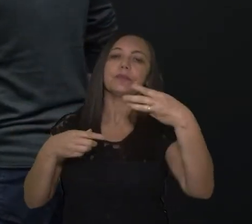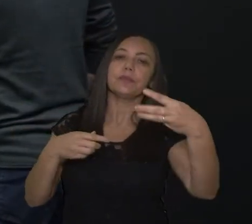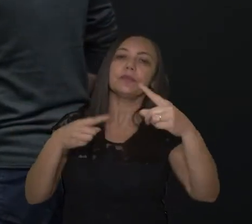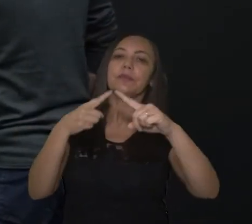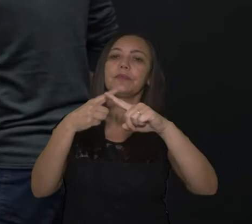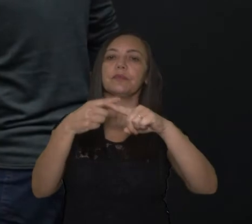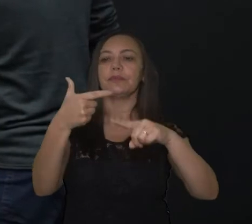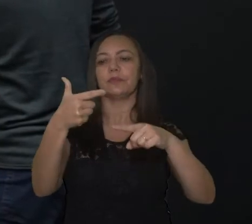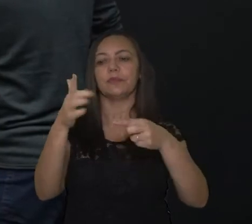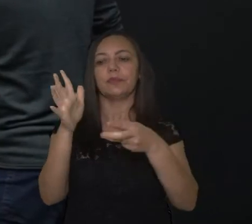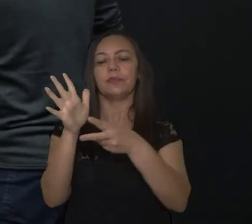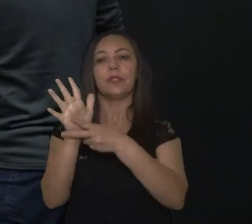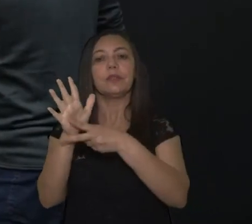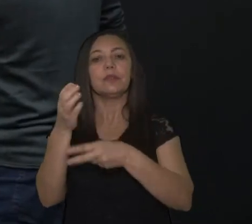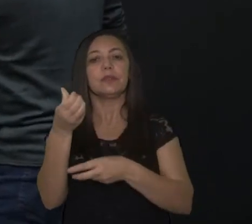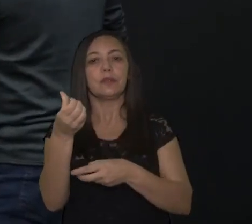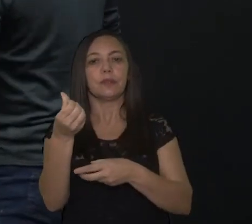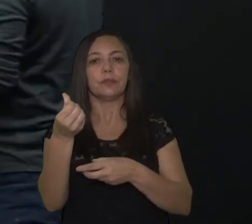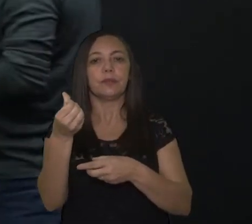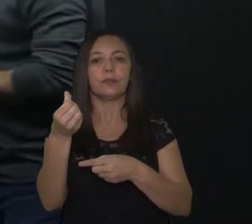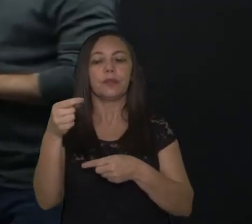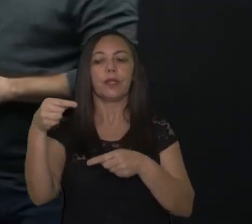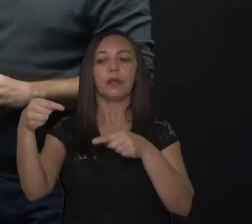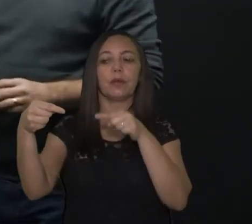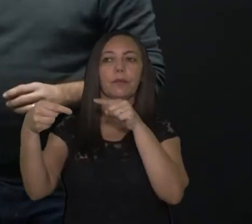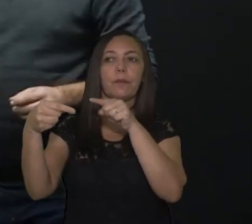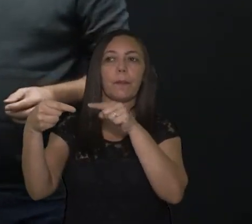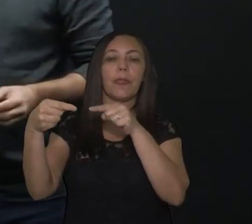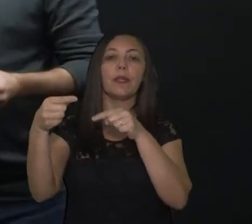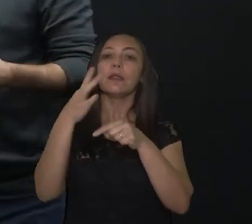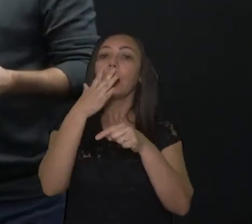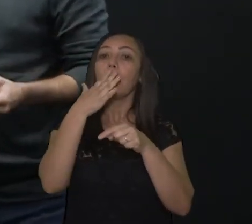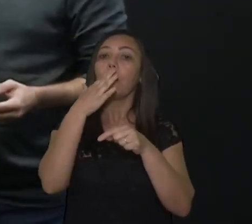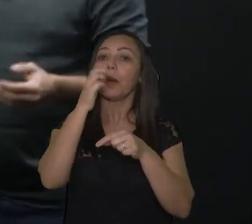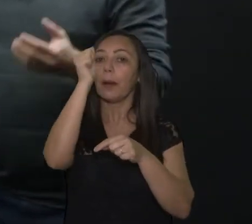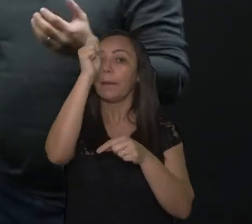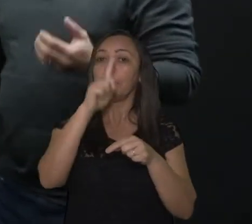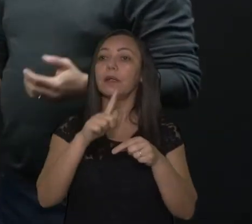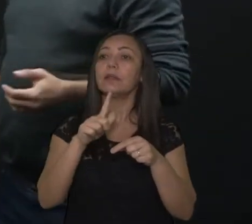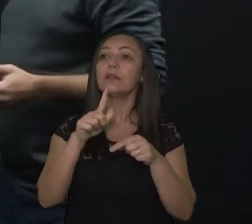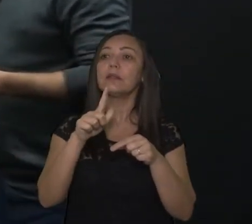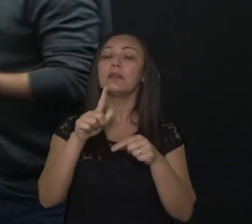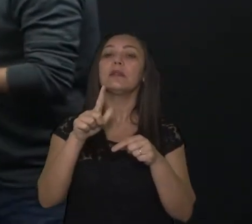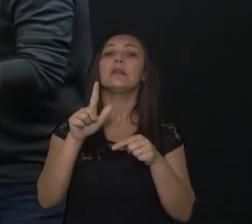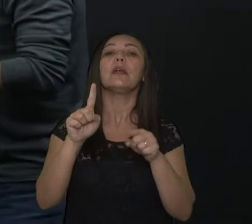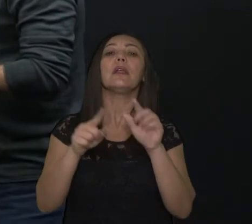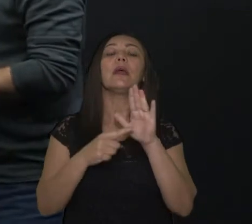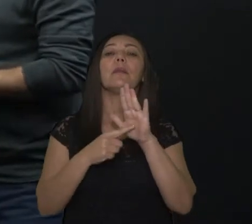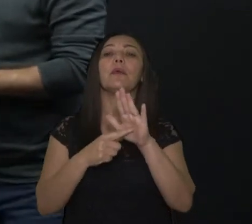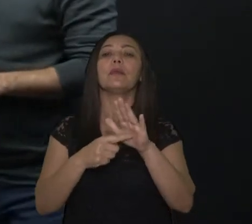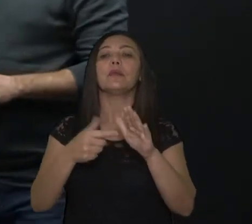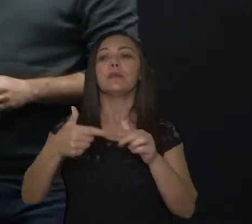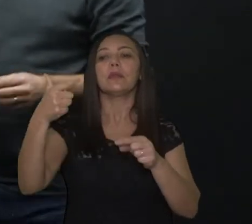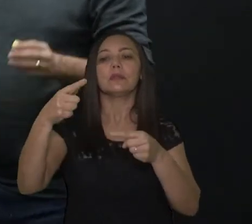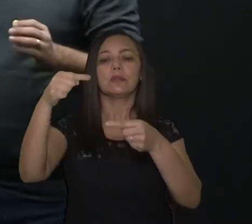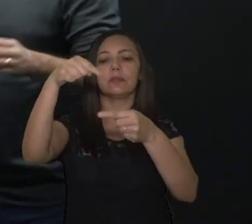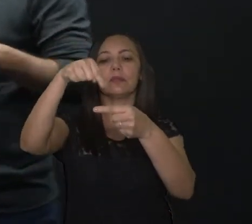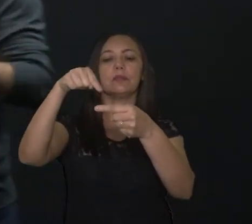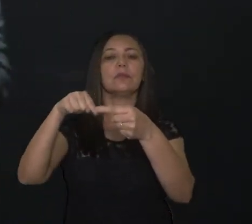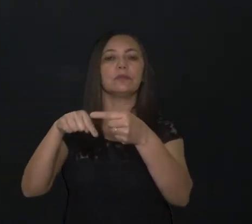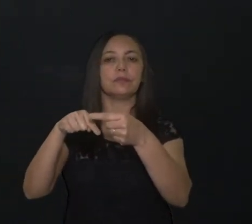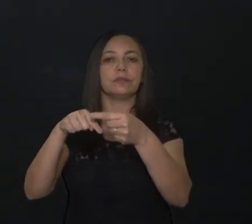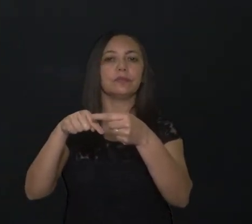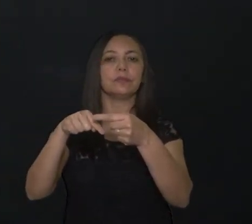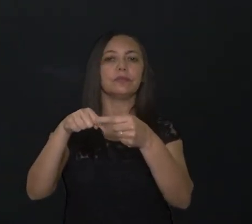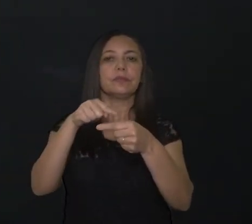é 6. Ou seja, essa segunda parte de amarelo que eu coloquei é em relação à segunda fração.